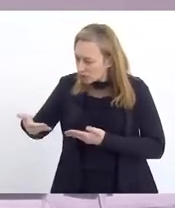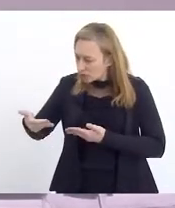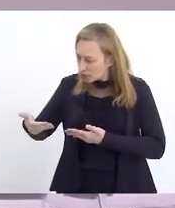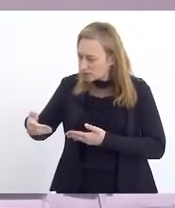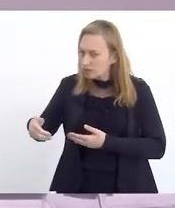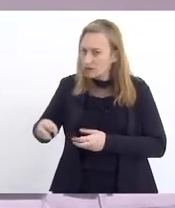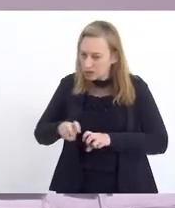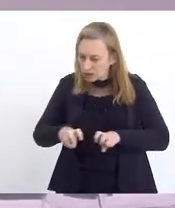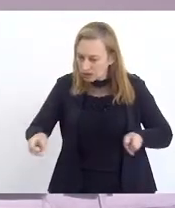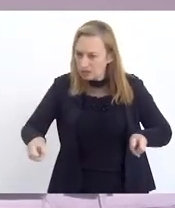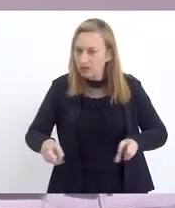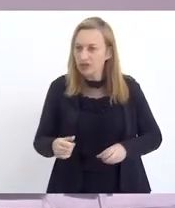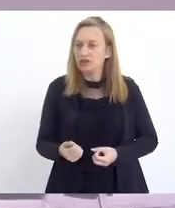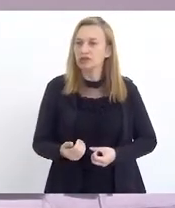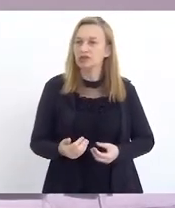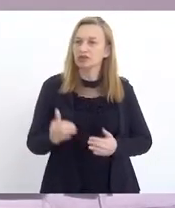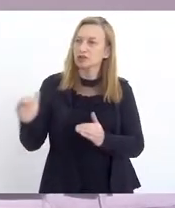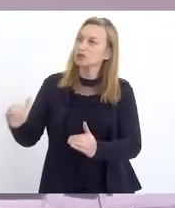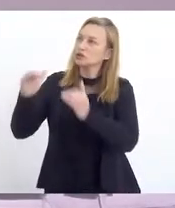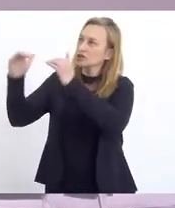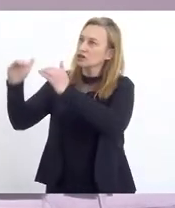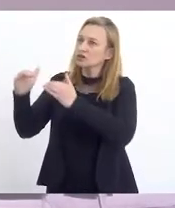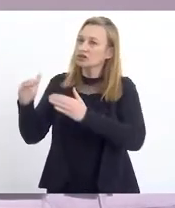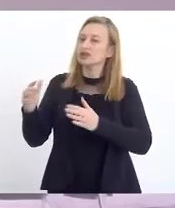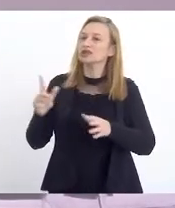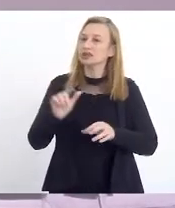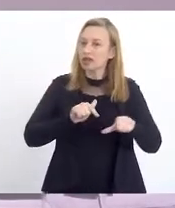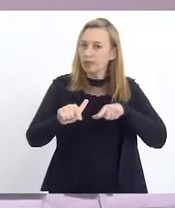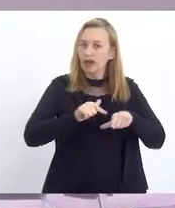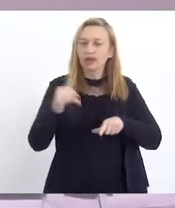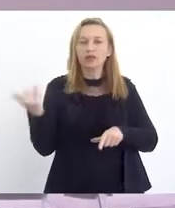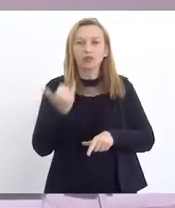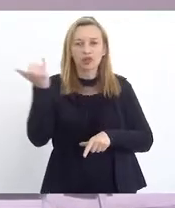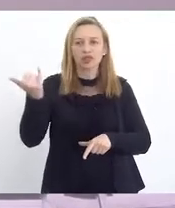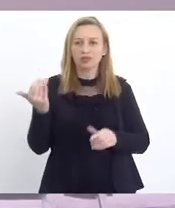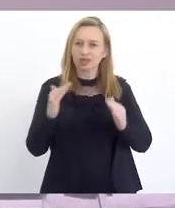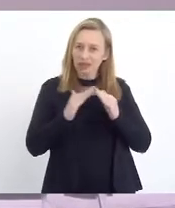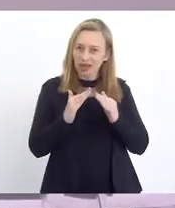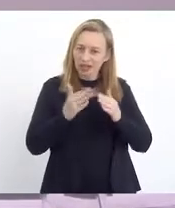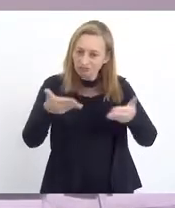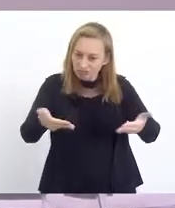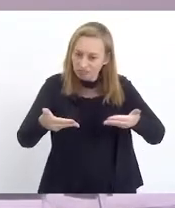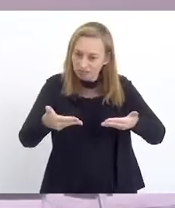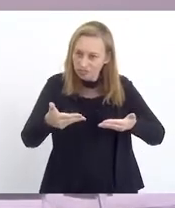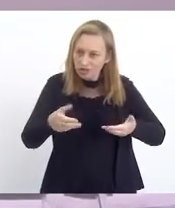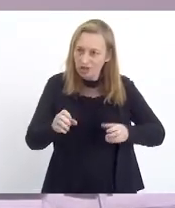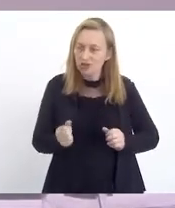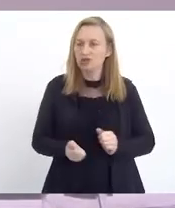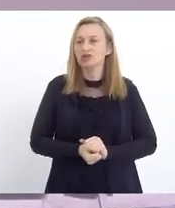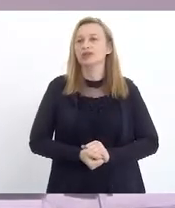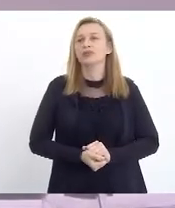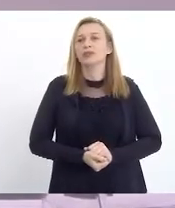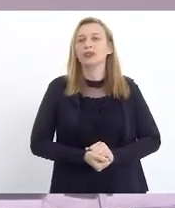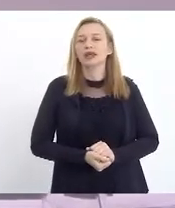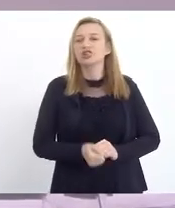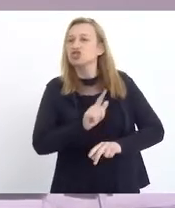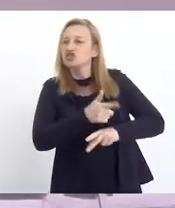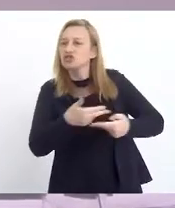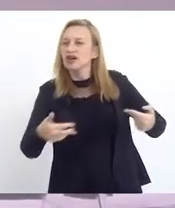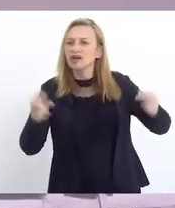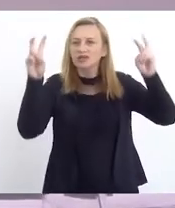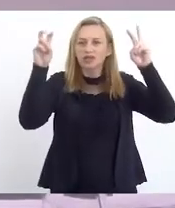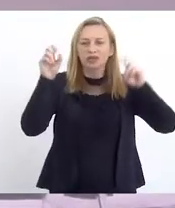frente. Vossa Excelência faz tanto trabalho importante aqui para essa casa. Esteve conosco nos diversos temas